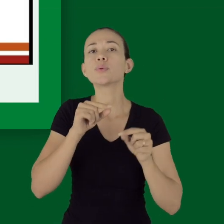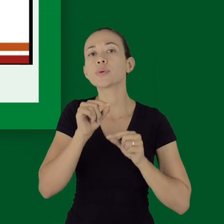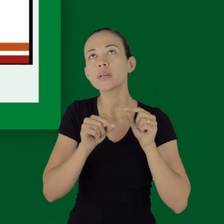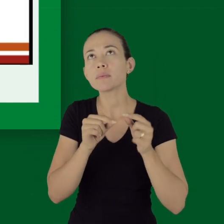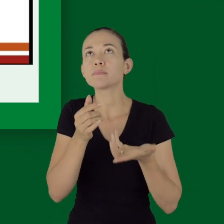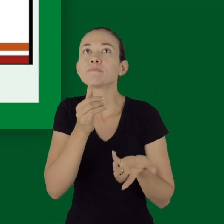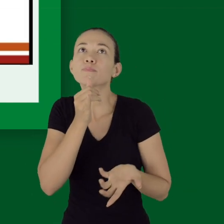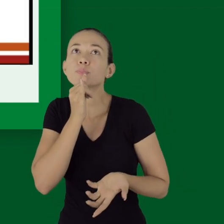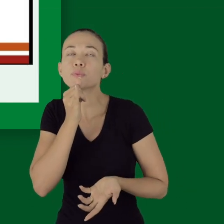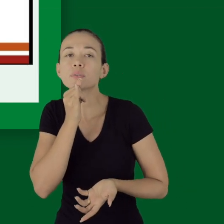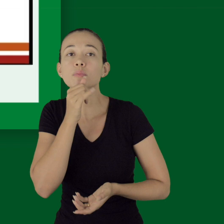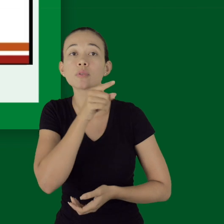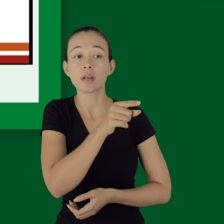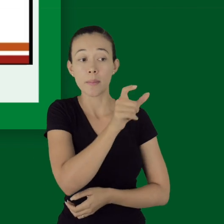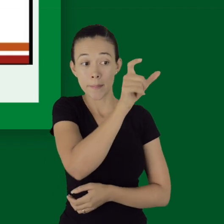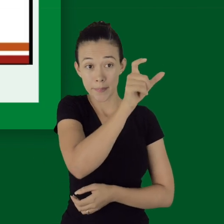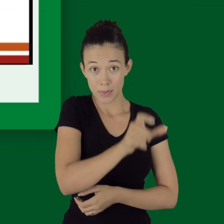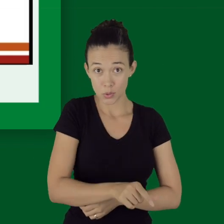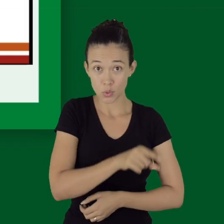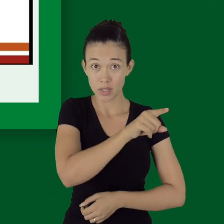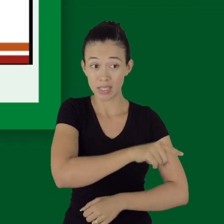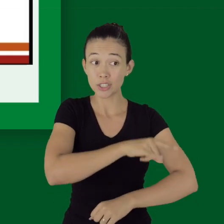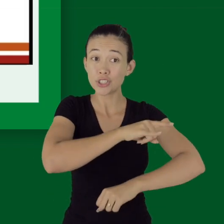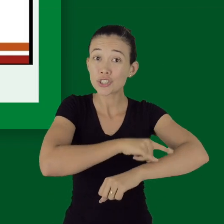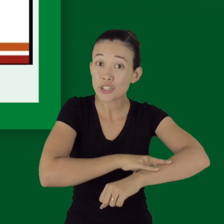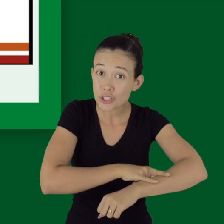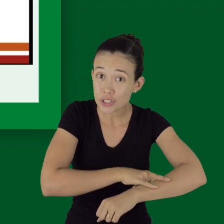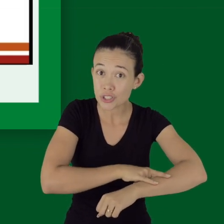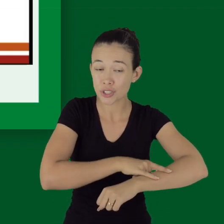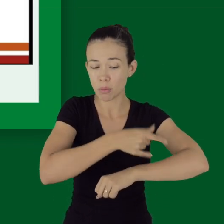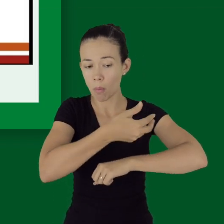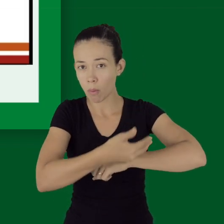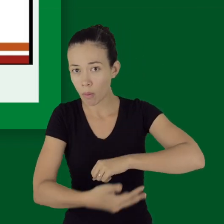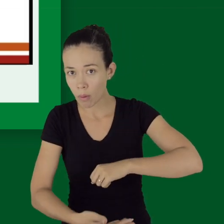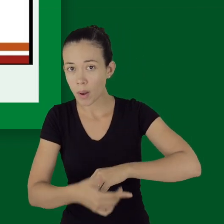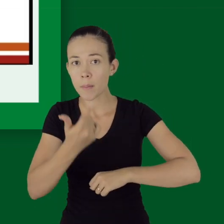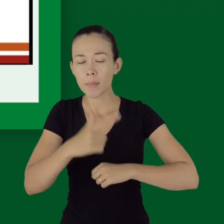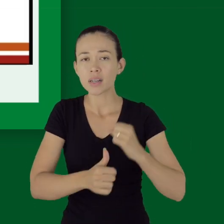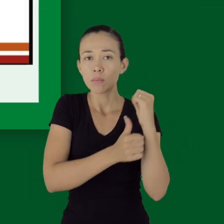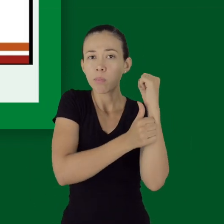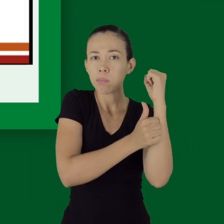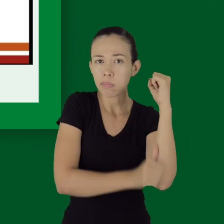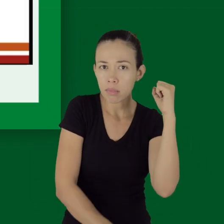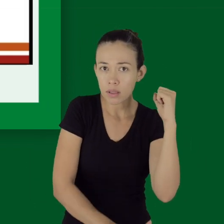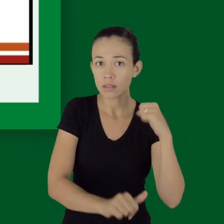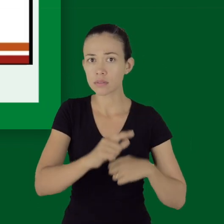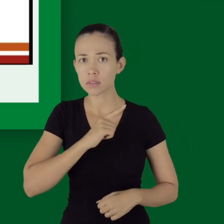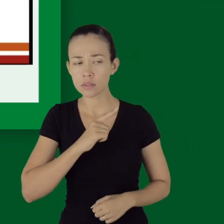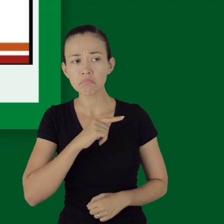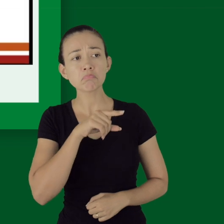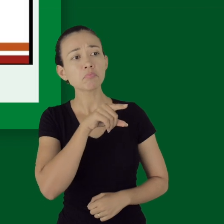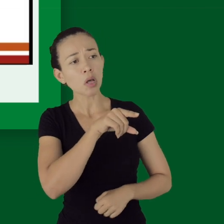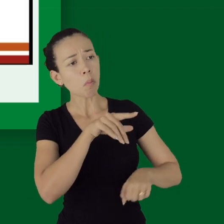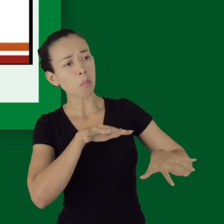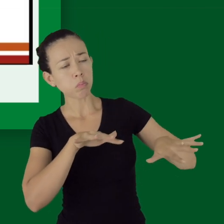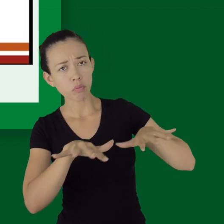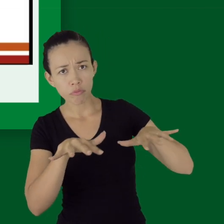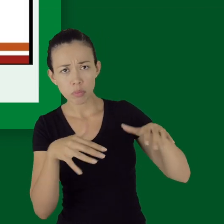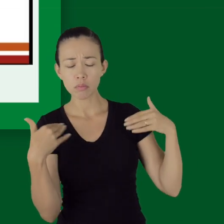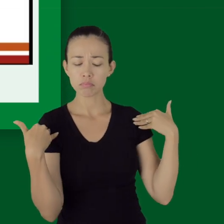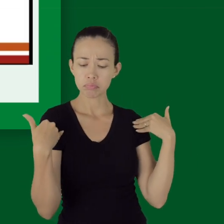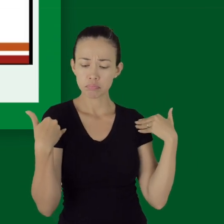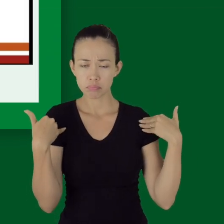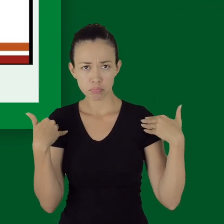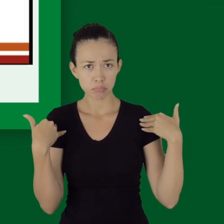ele urinou na cena, ele evacuou na cena, chama-se atenção, que às vezes ele tem preservação de